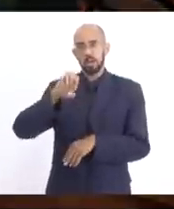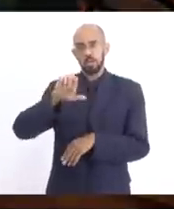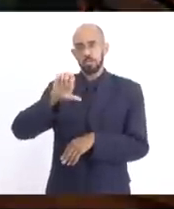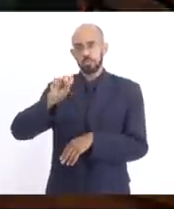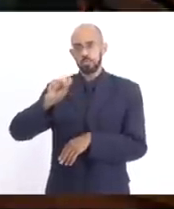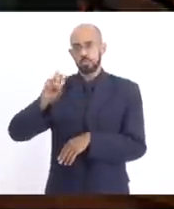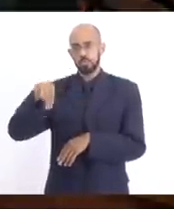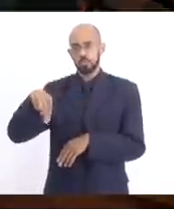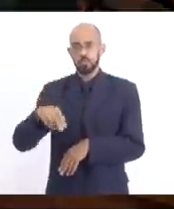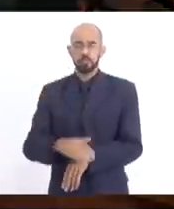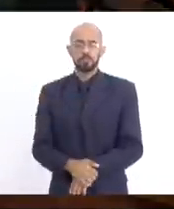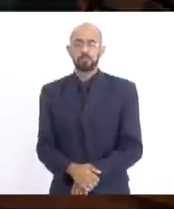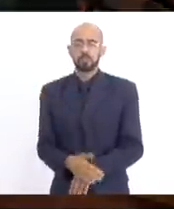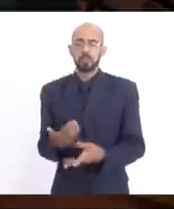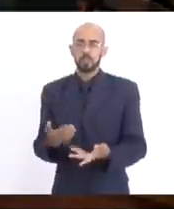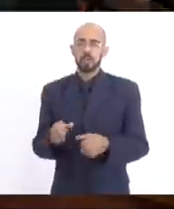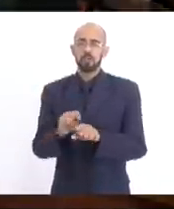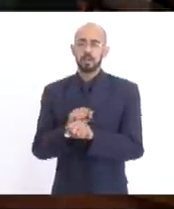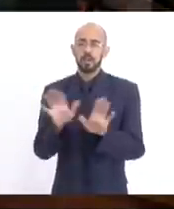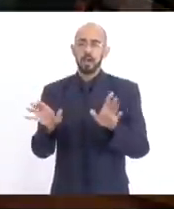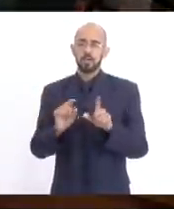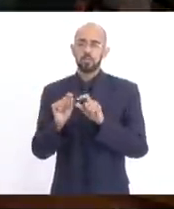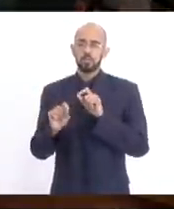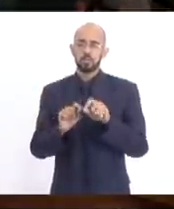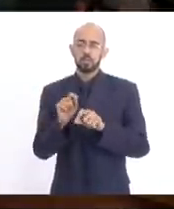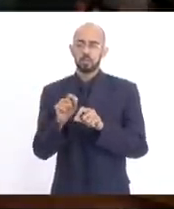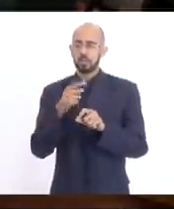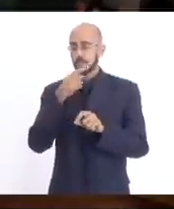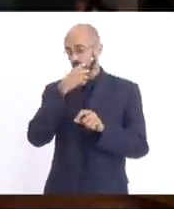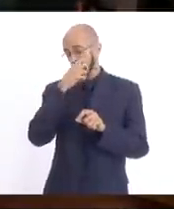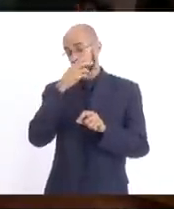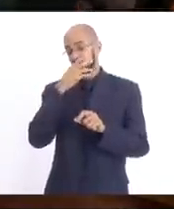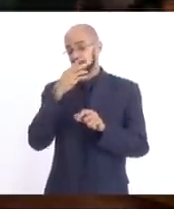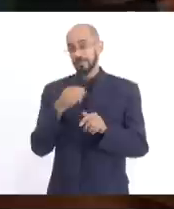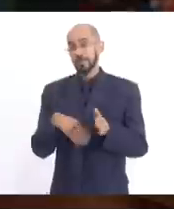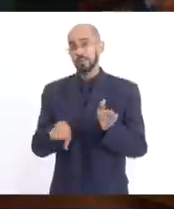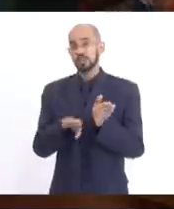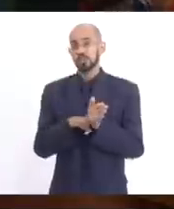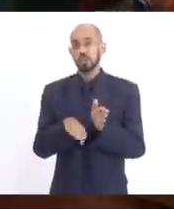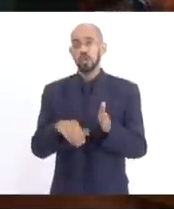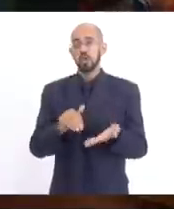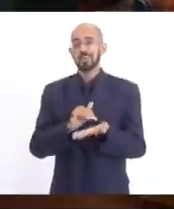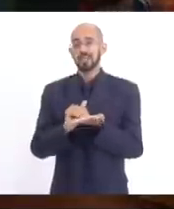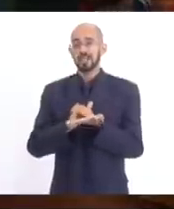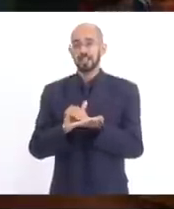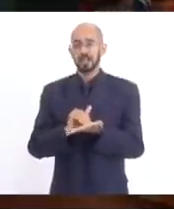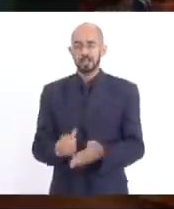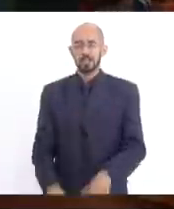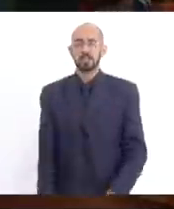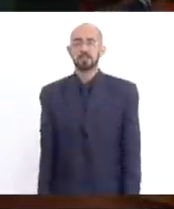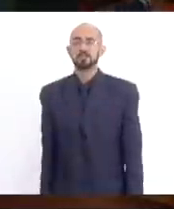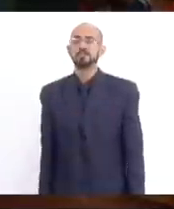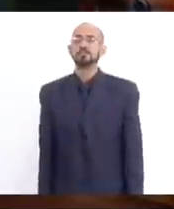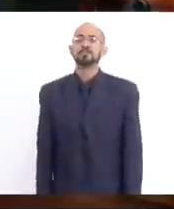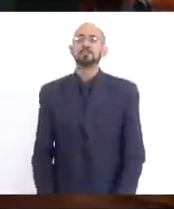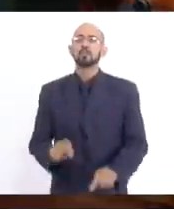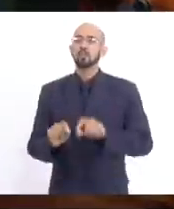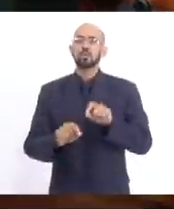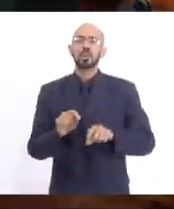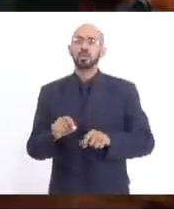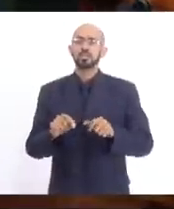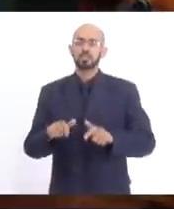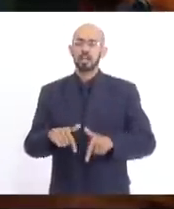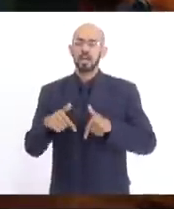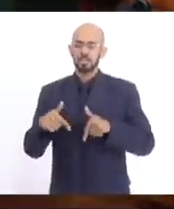queria esclarecer, desde que a gente chegou lá na secretaria, nós temos desenvolvido algumas ações